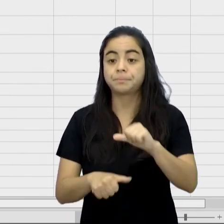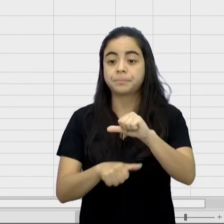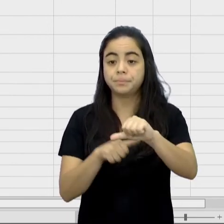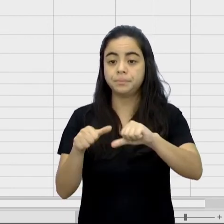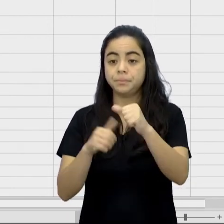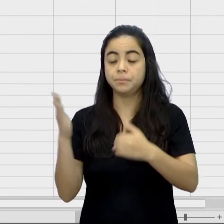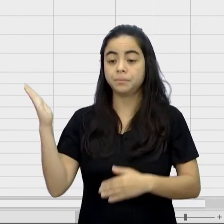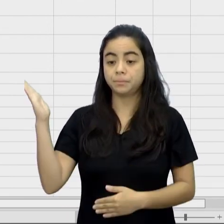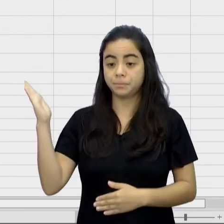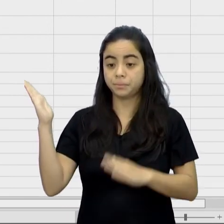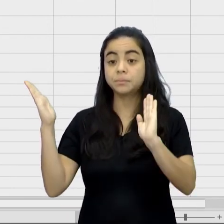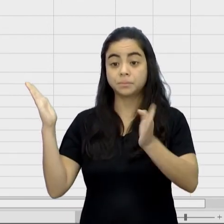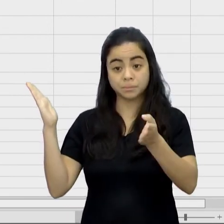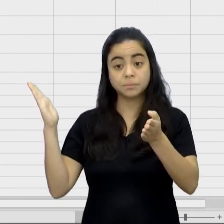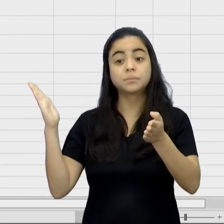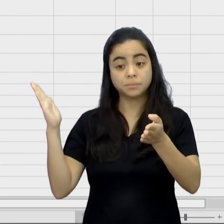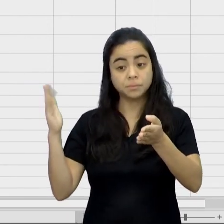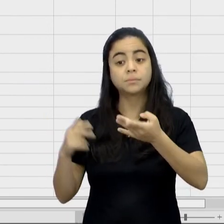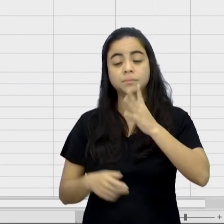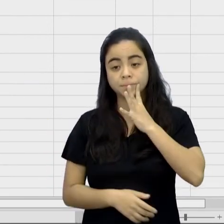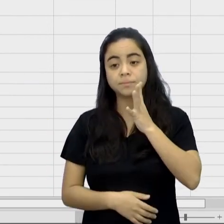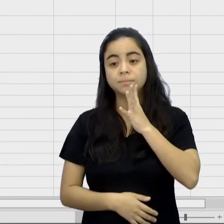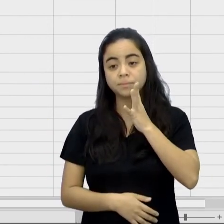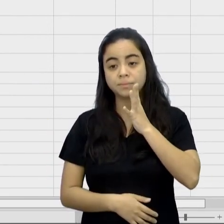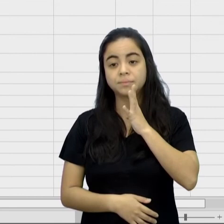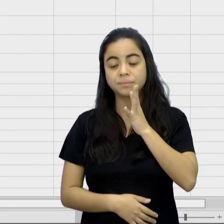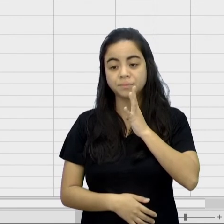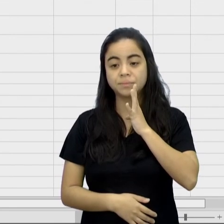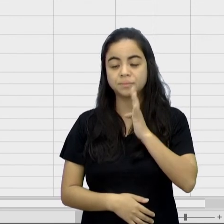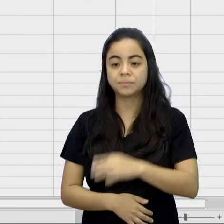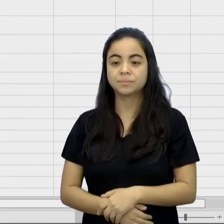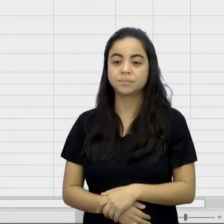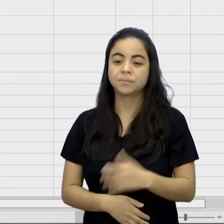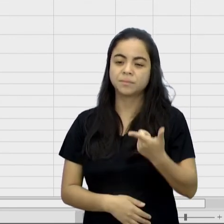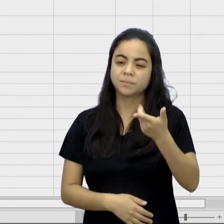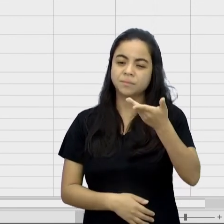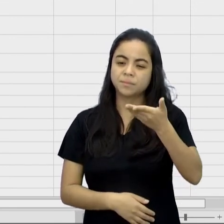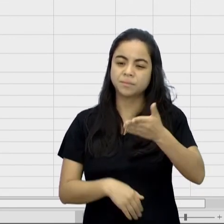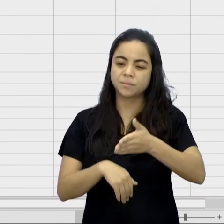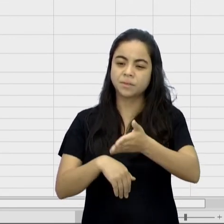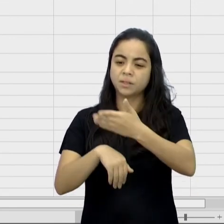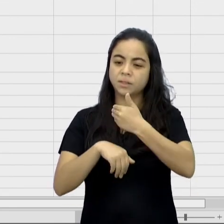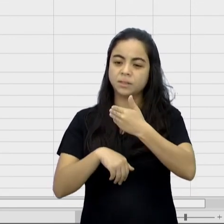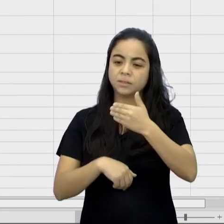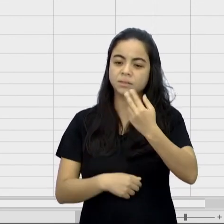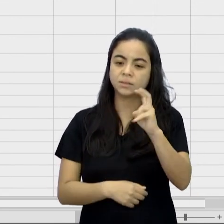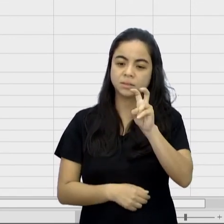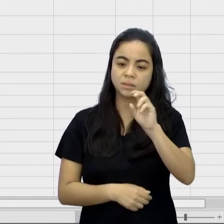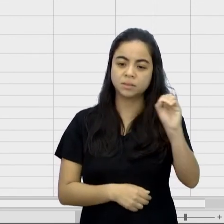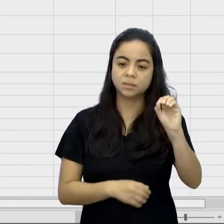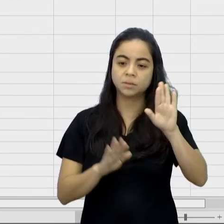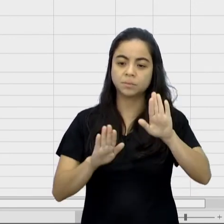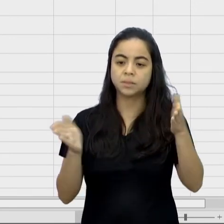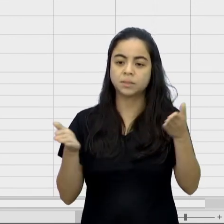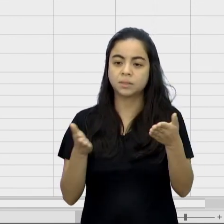aqui, ó? É. Já mudou direto aqui no investimento. Era 500, lembra? Sim. Agora vai